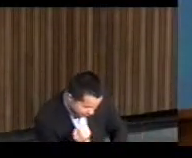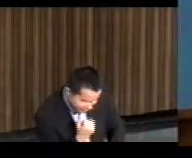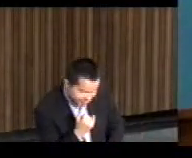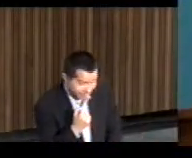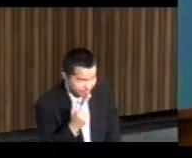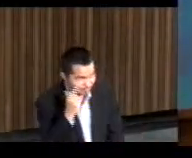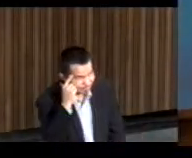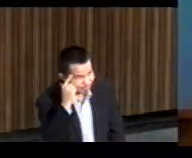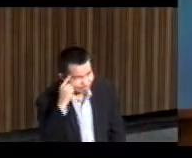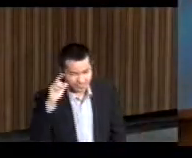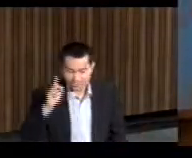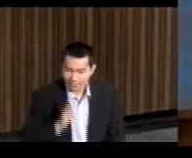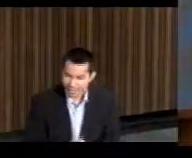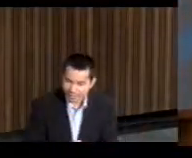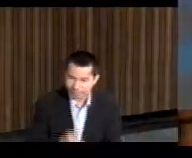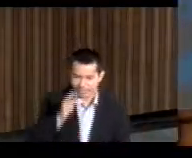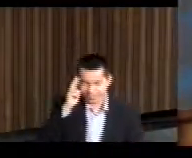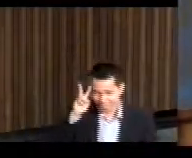Todo-Poderoso.